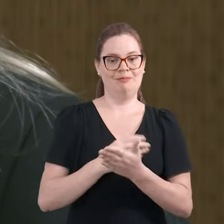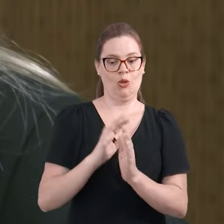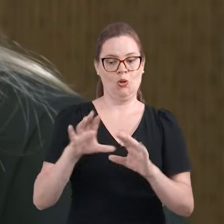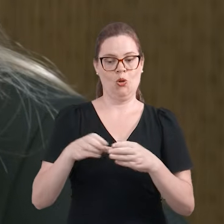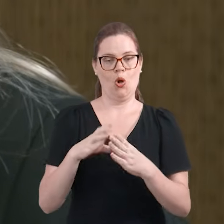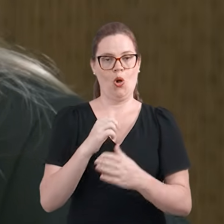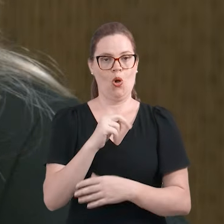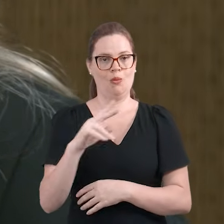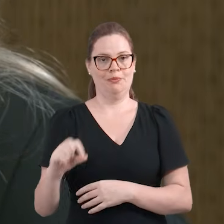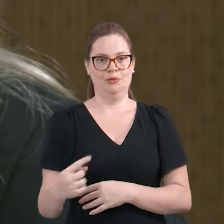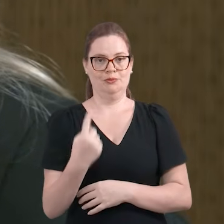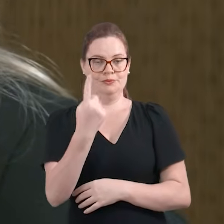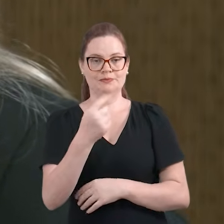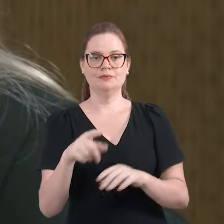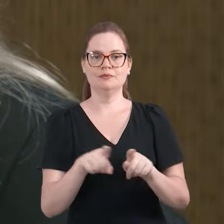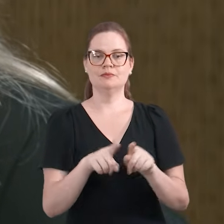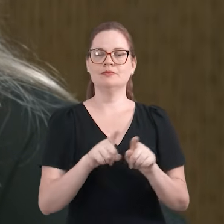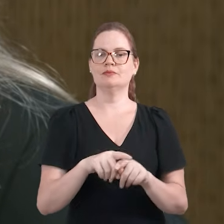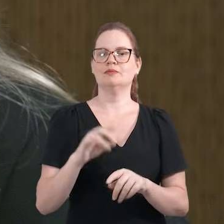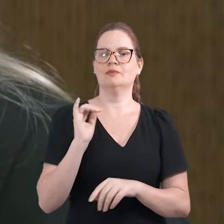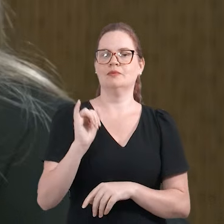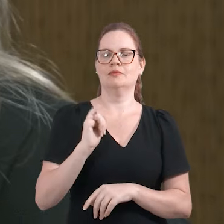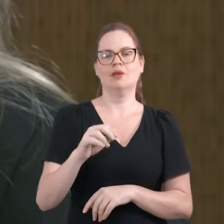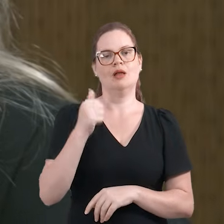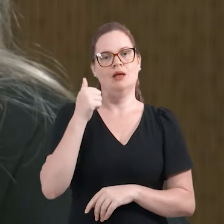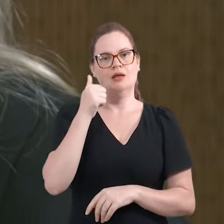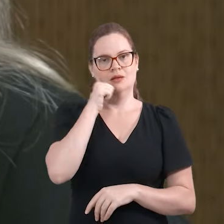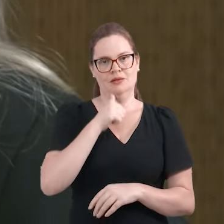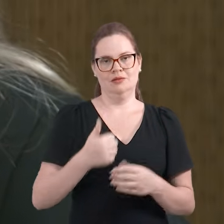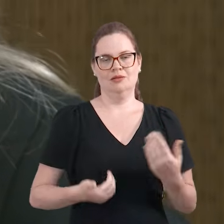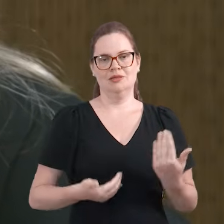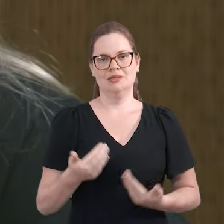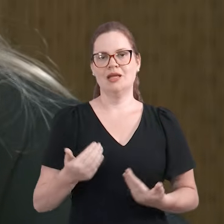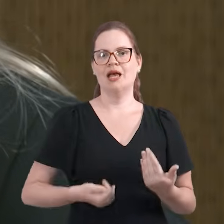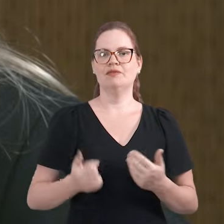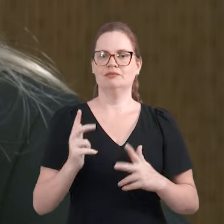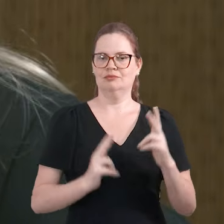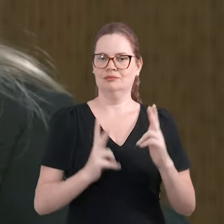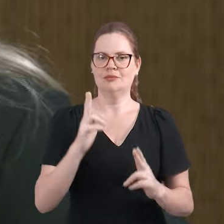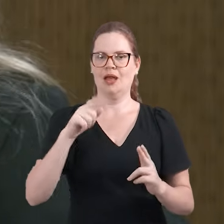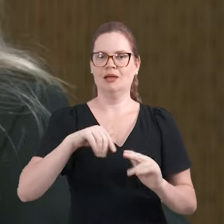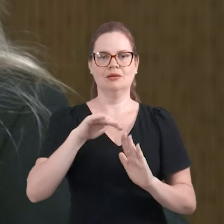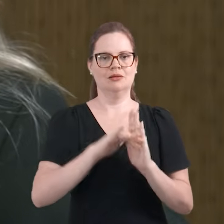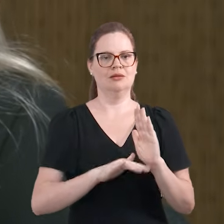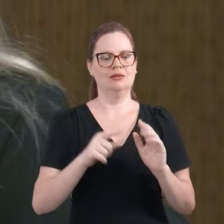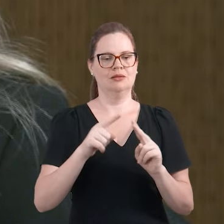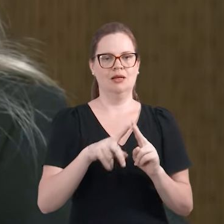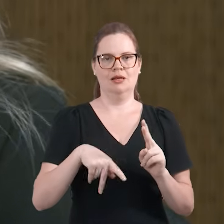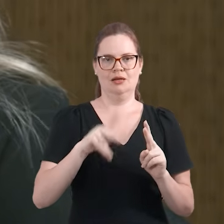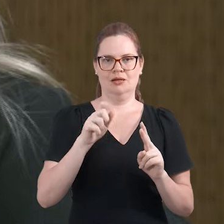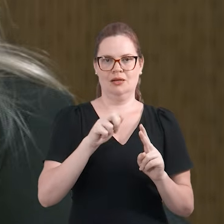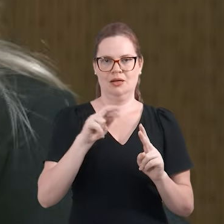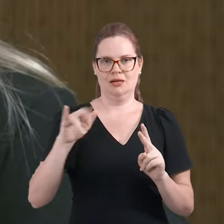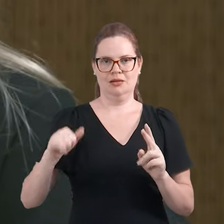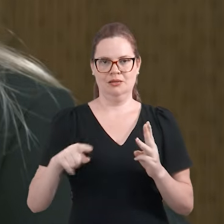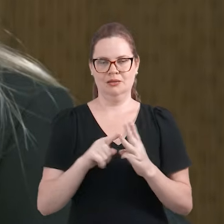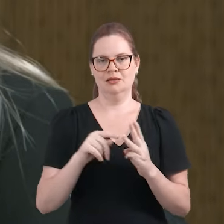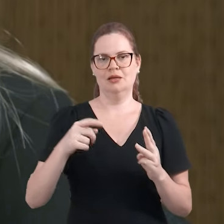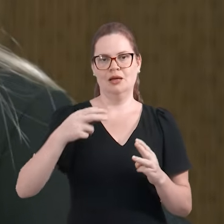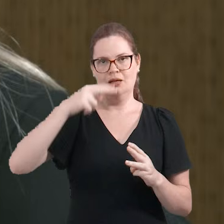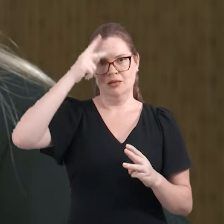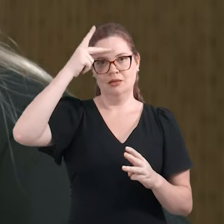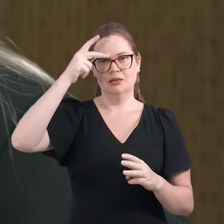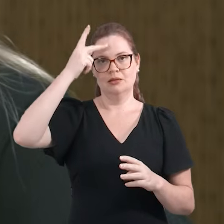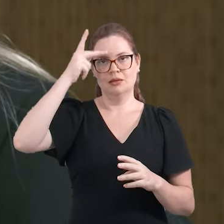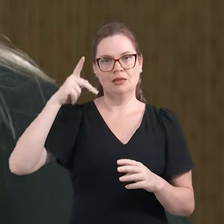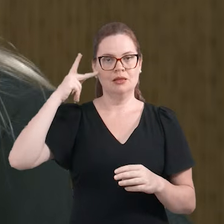queria falar aqui das jovens que participam desse programa, do roteiro, que faz esse programa acontecer. Nós temos a Karina, nós temos a Nini